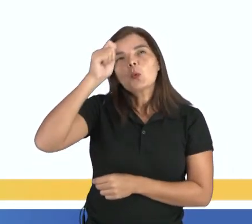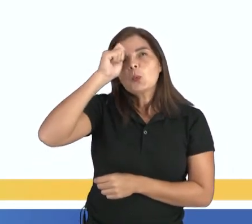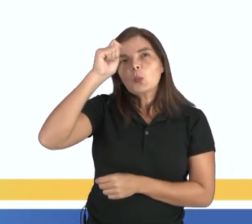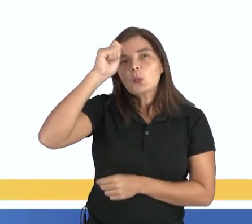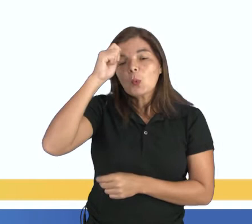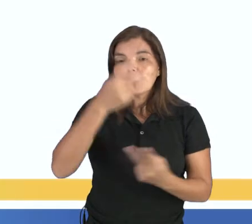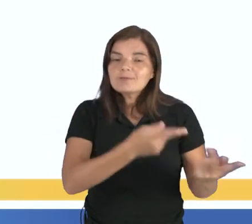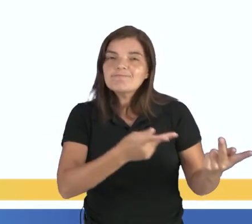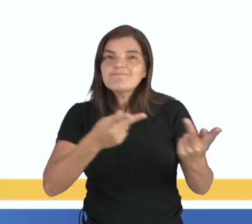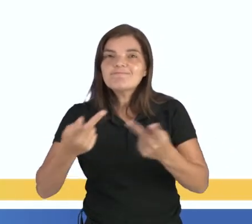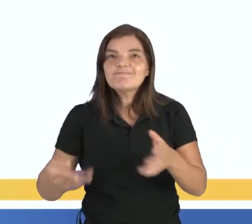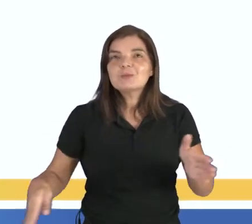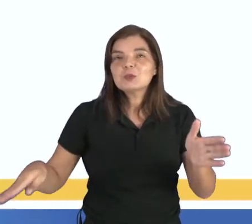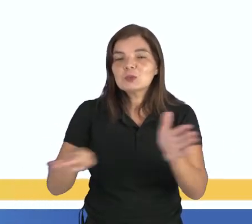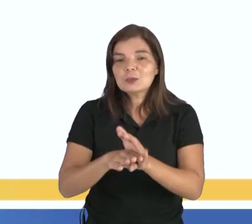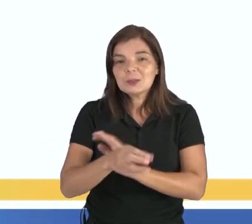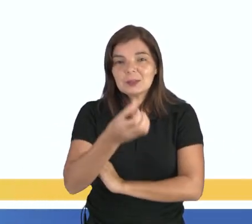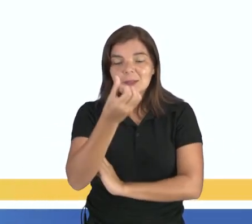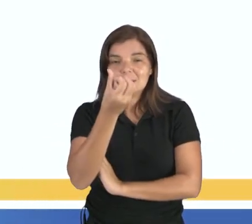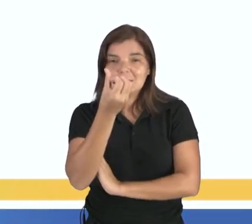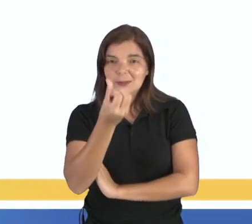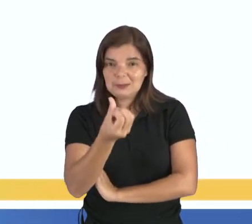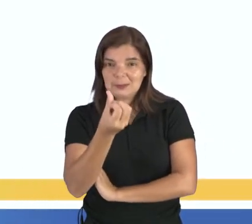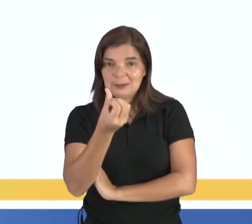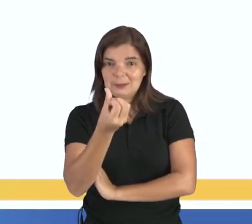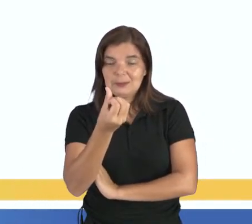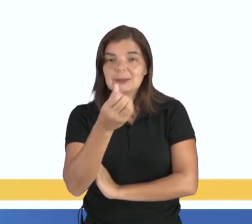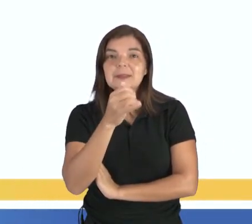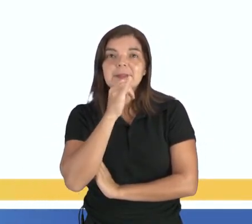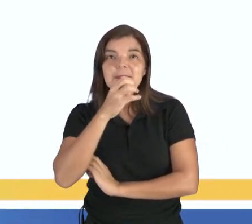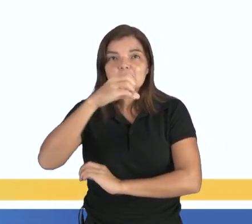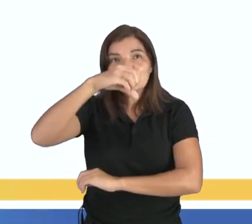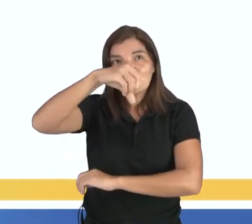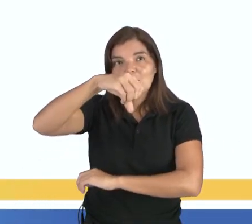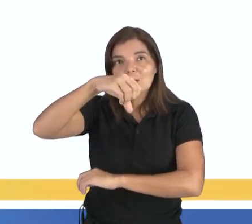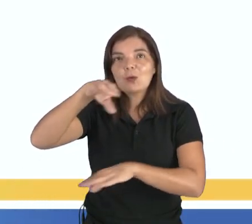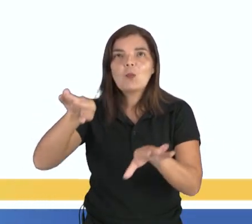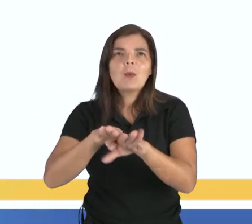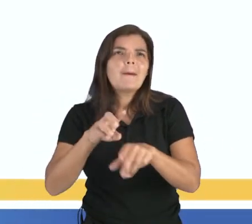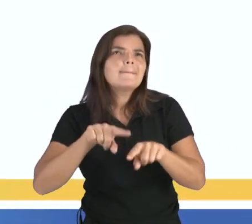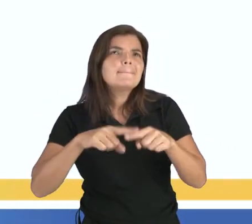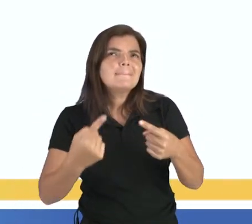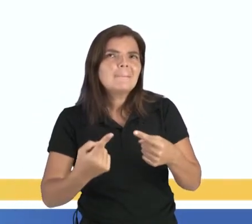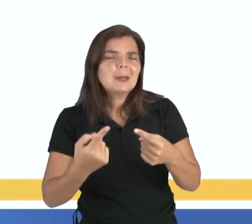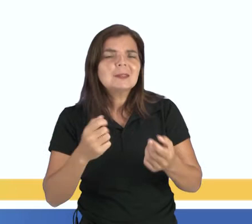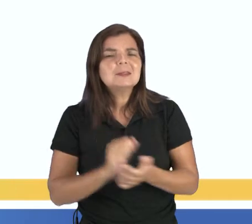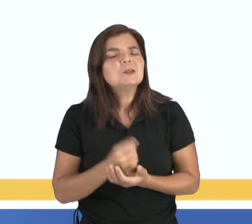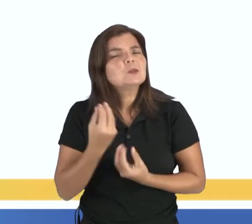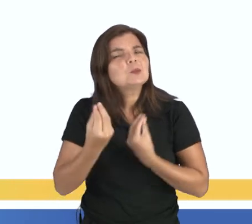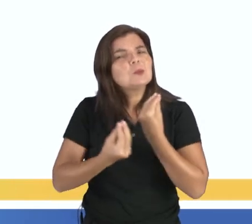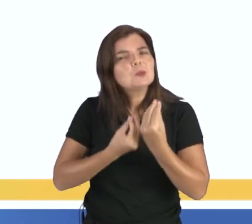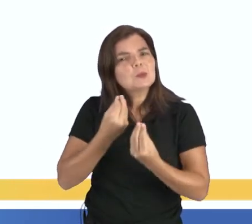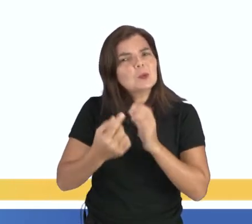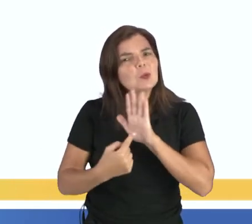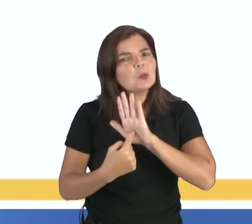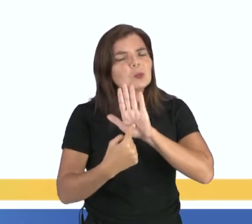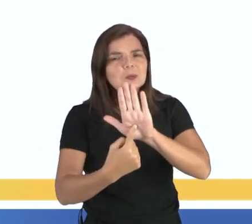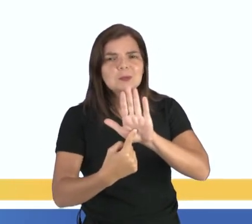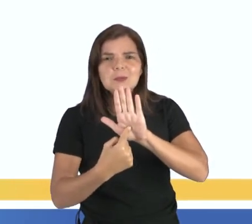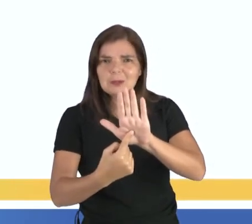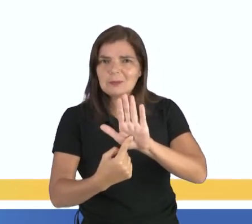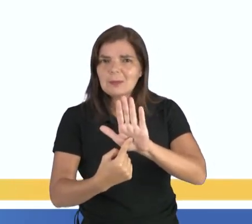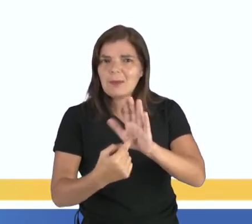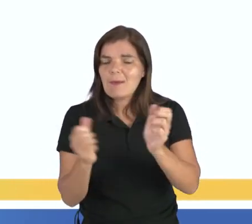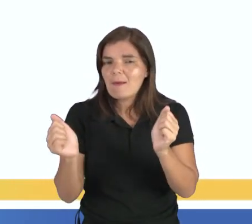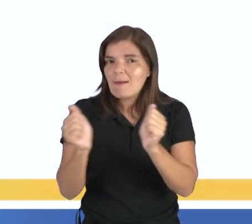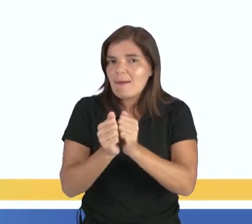seus convidados chegaram às 9 horas. Mas quando com representar em